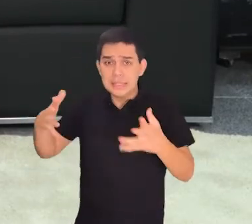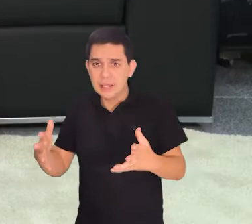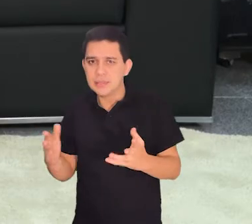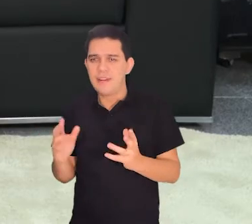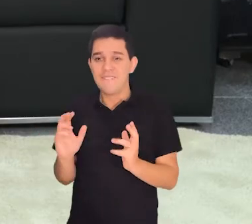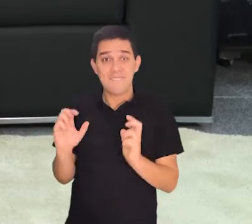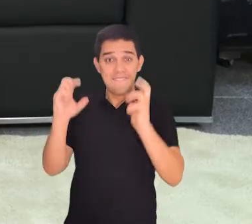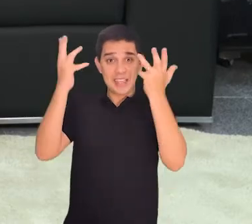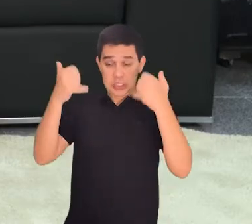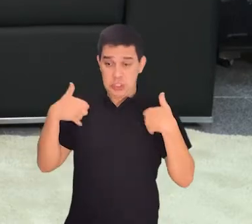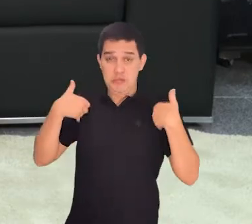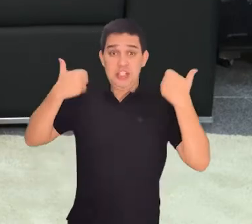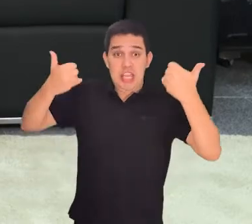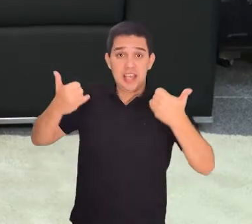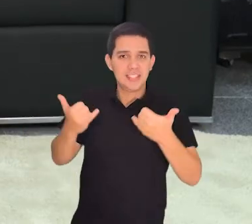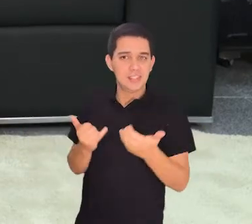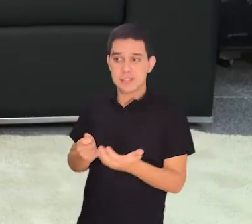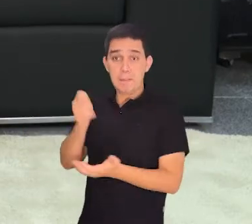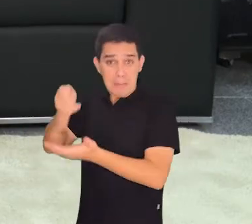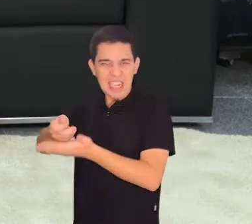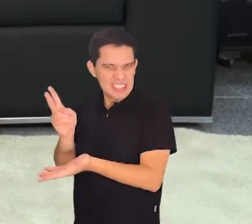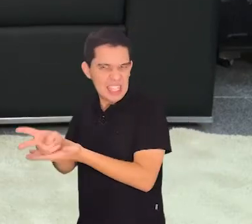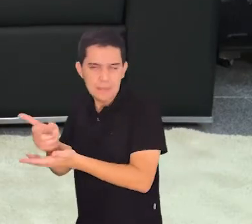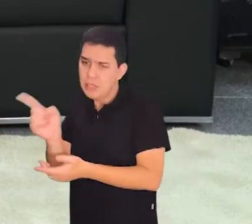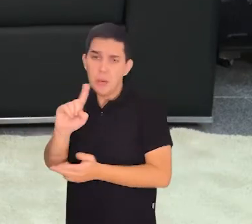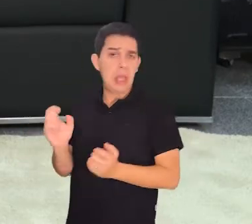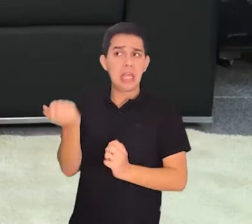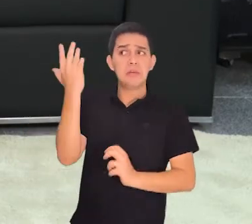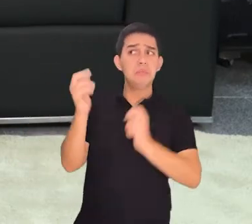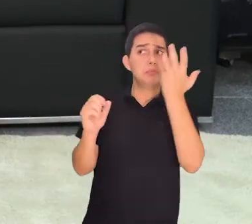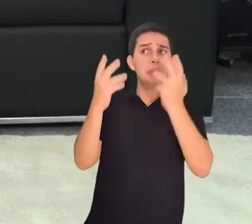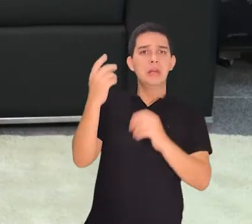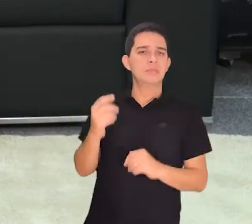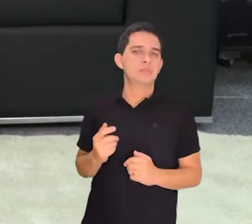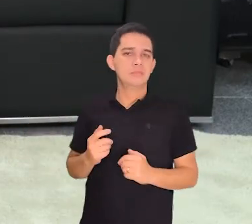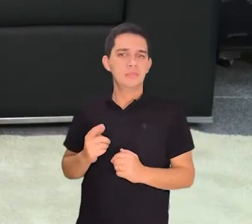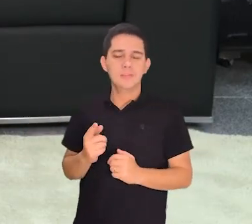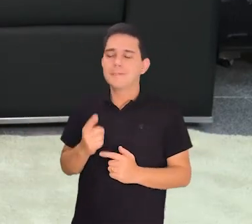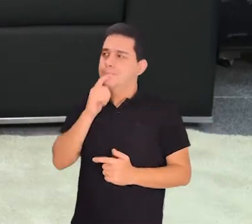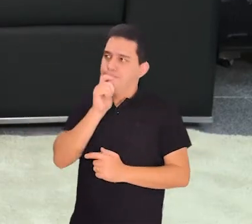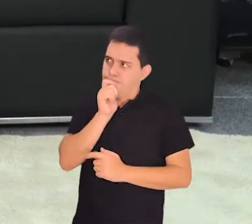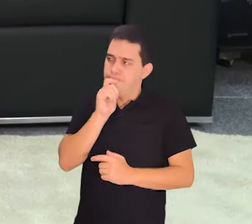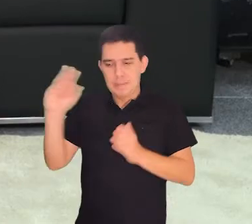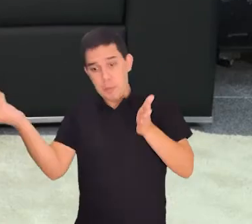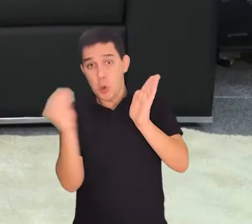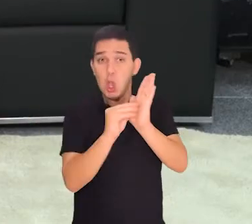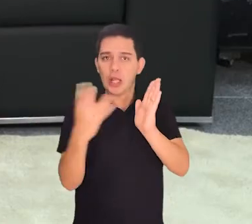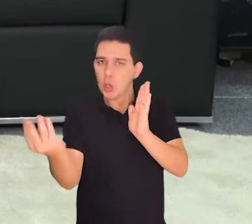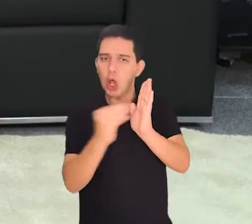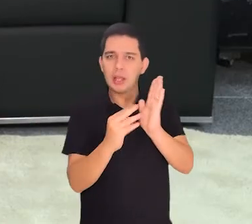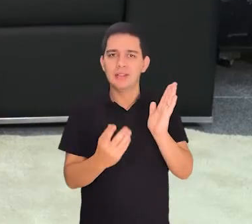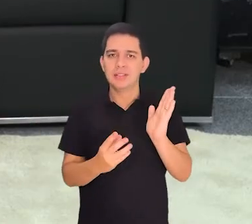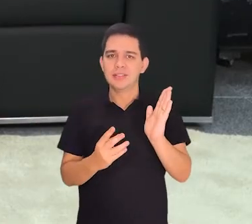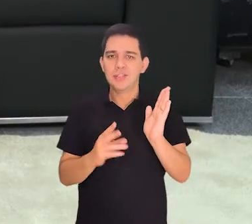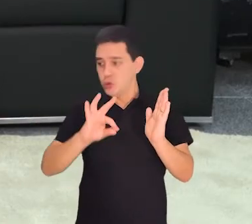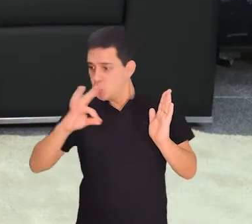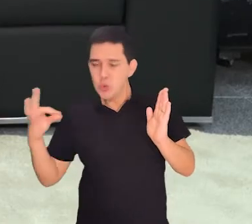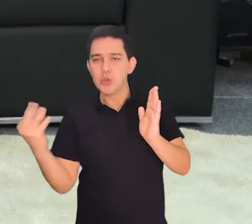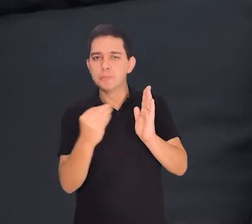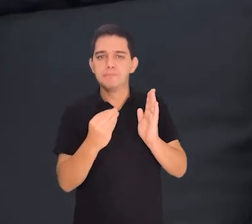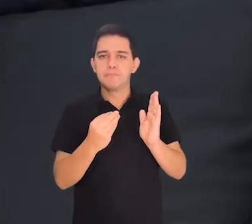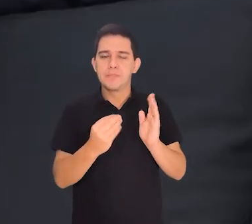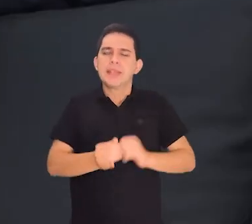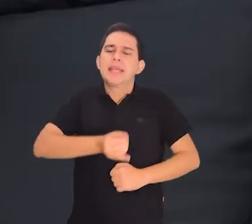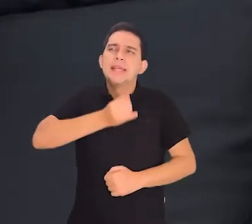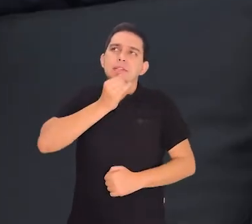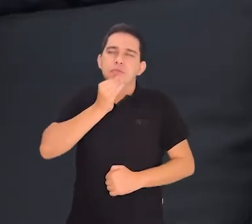Dê muita atenção a esses itens e trate de colocar esses itens dentro do seu orçamento mensal. Por exemplo, vamos imaginar